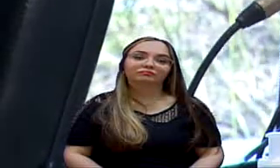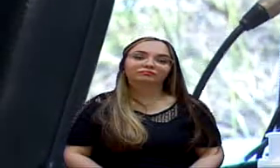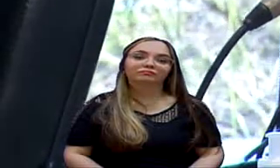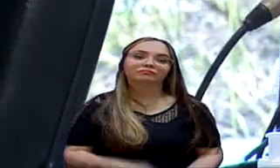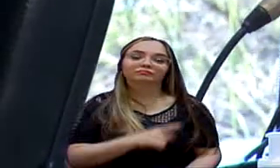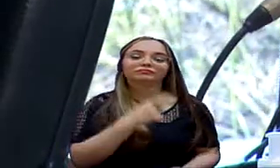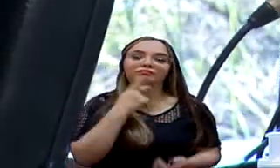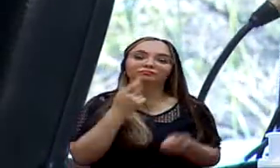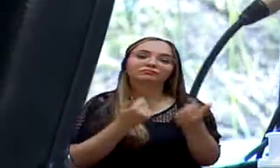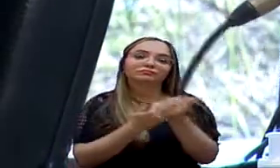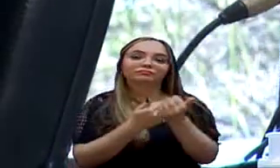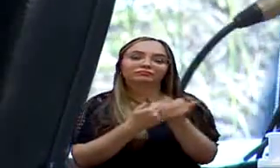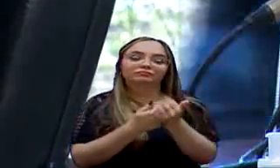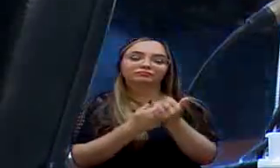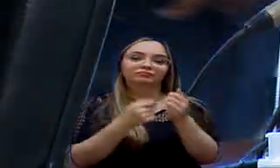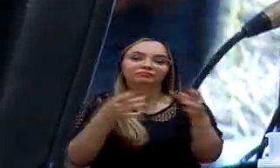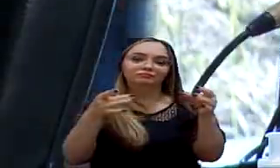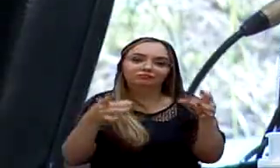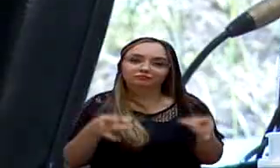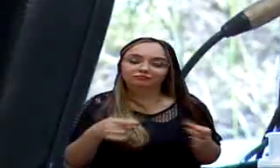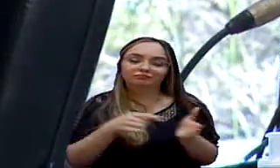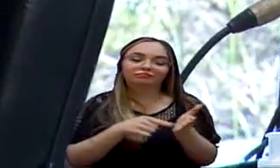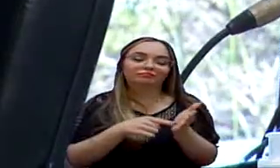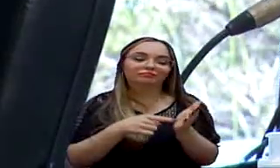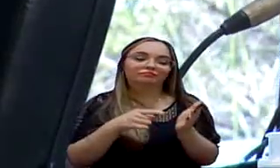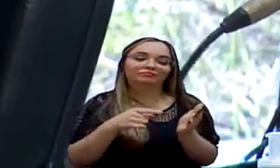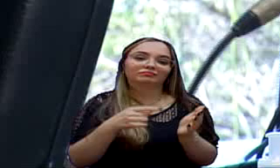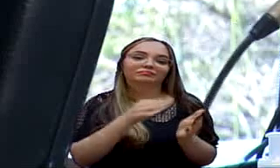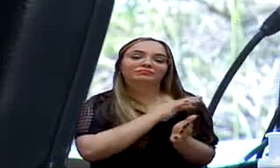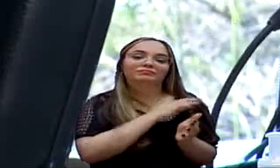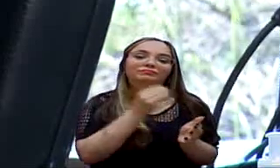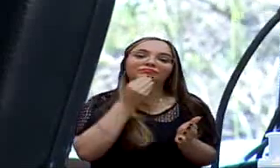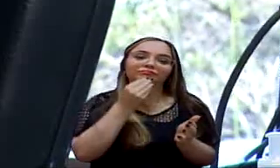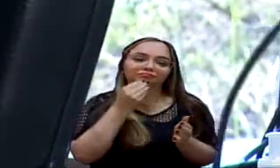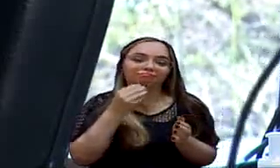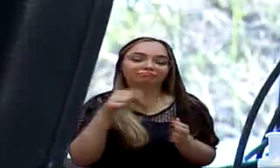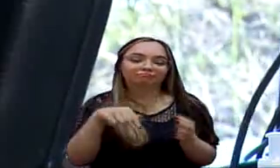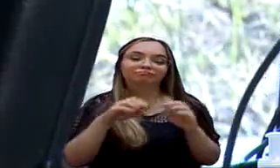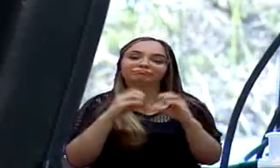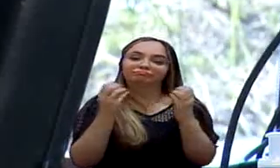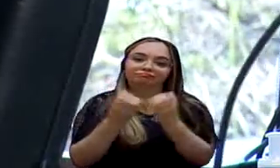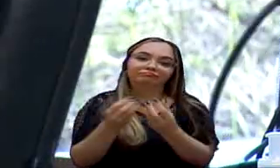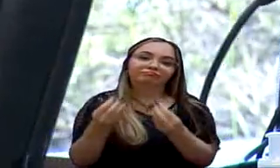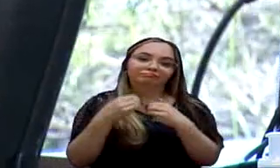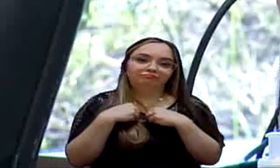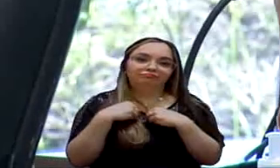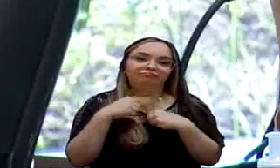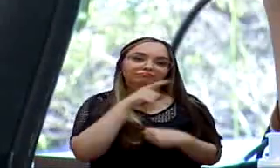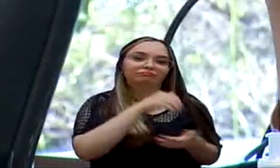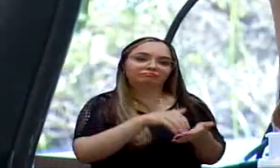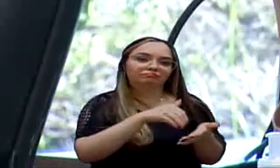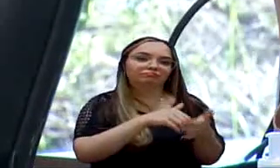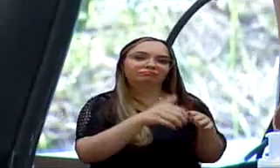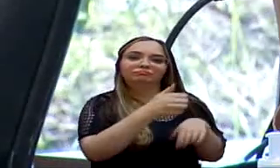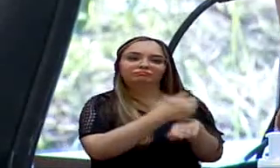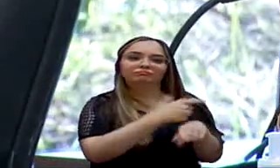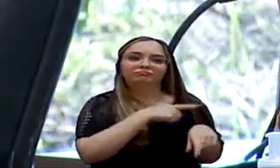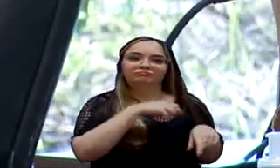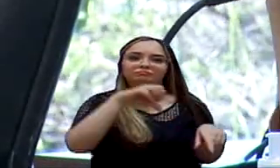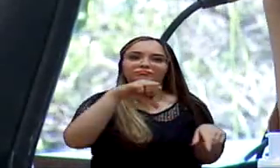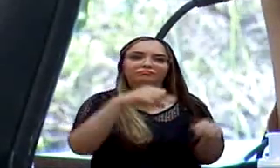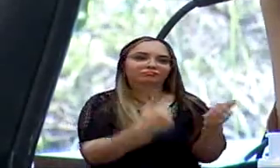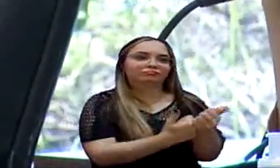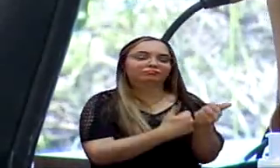Técnica Vereador Assessoria Técnica que a câmara deveria nos fornecer qualquer dúvida secretário tem nove nove